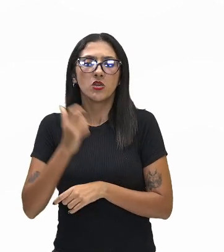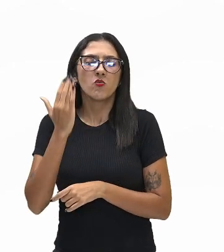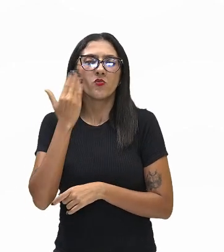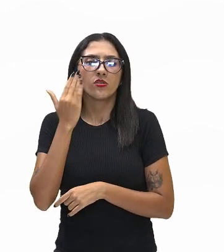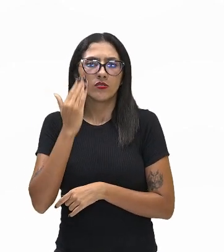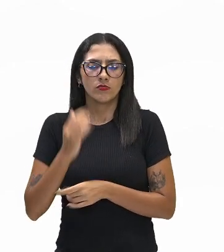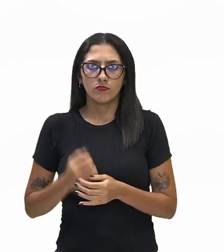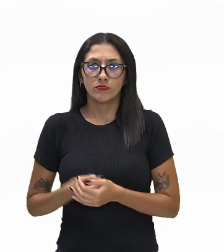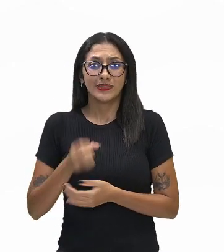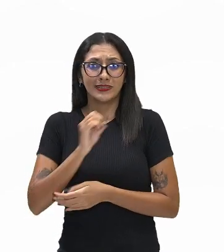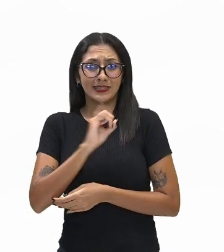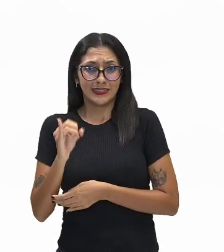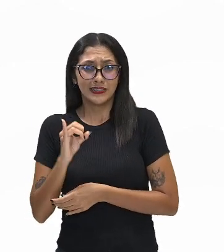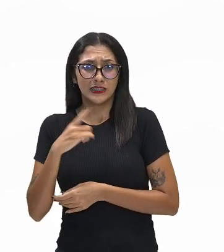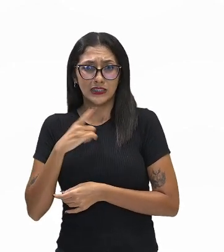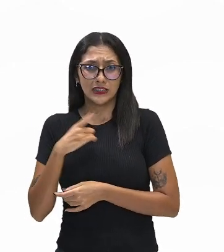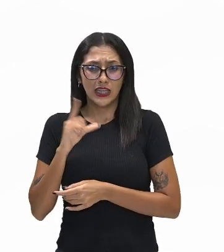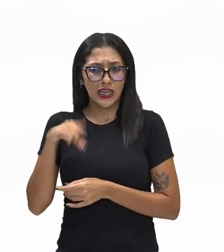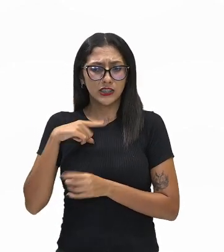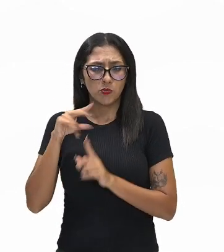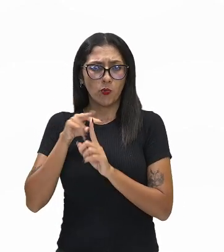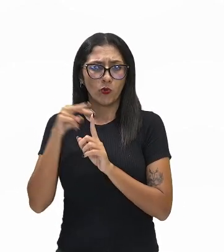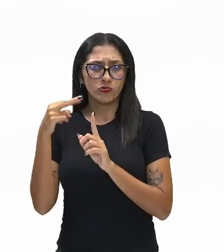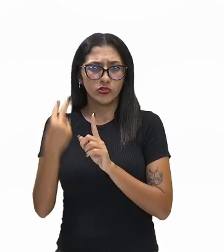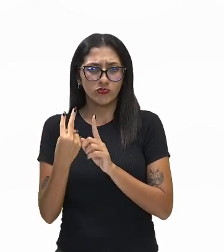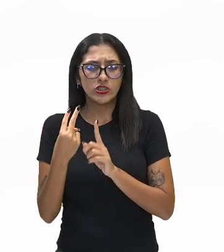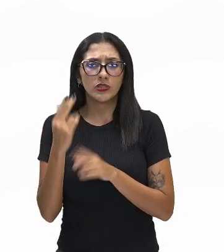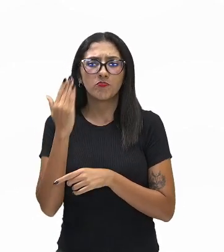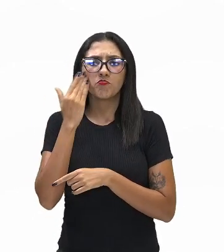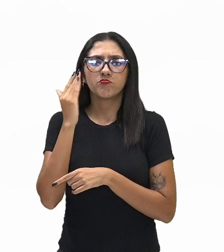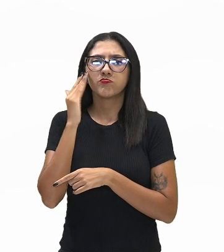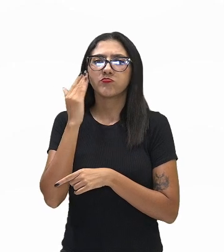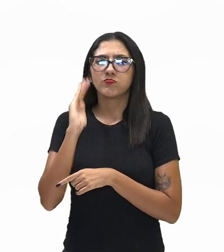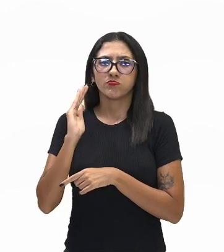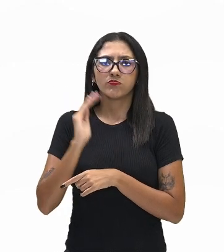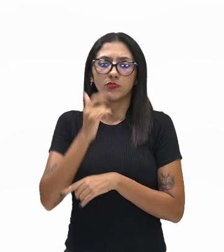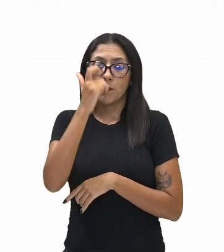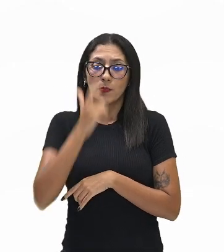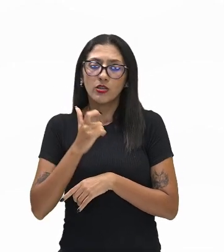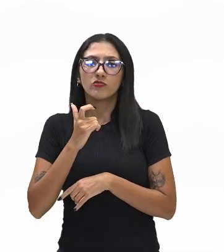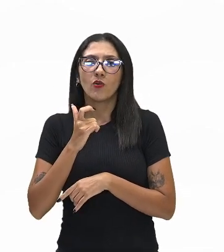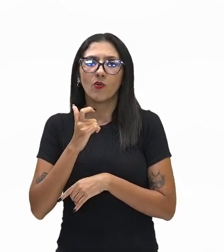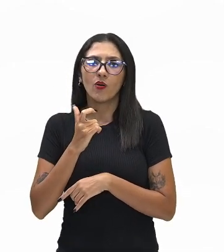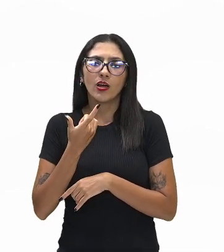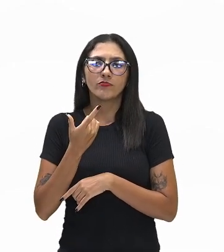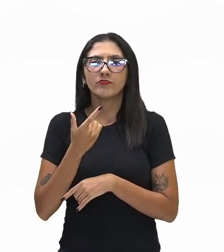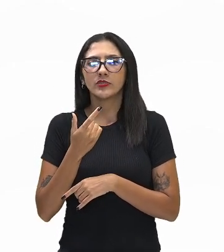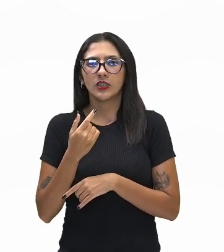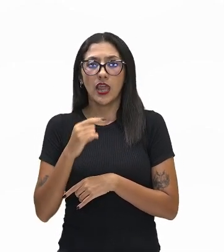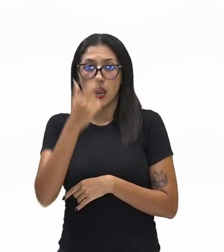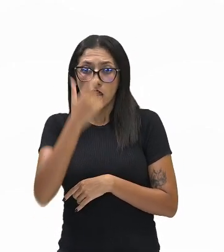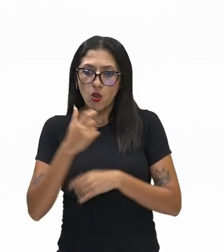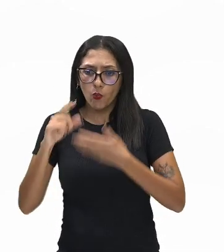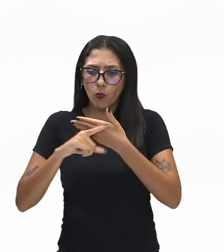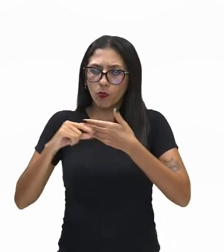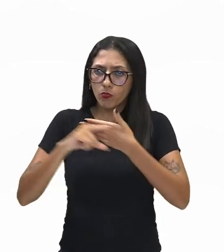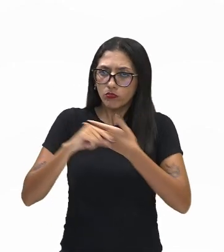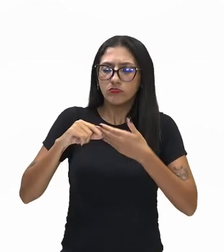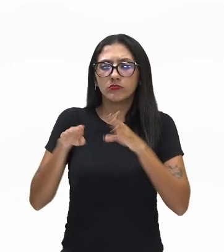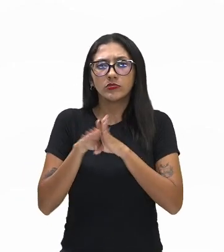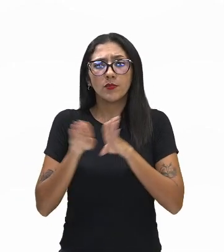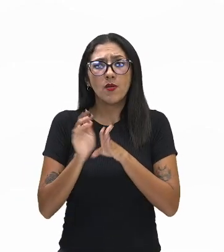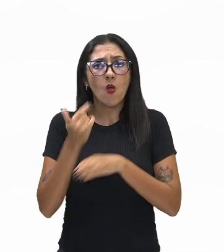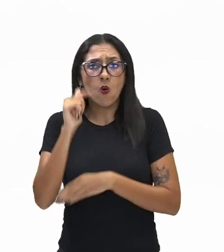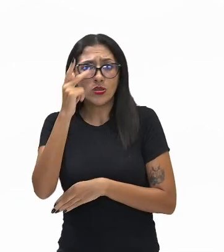lado interpretativo, vai ter, né, o ponto de vista de quem está lendo e do resenhista, quem